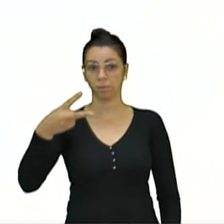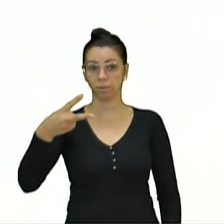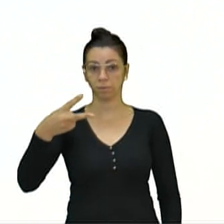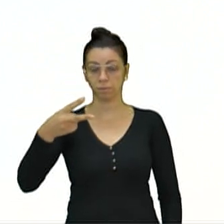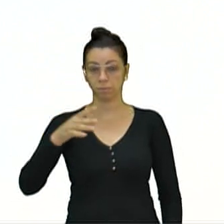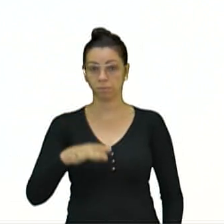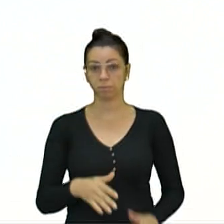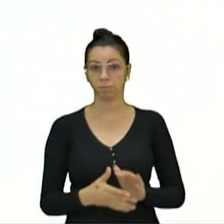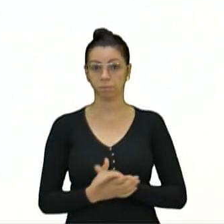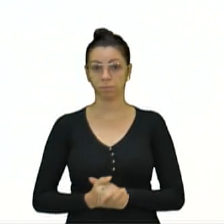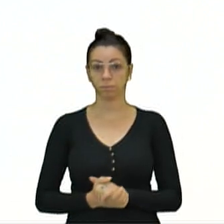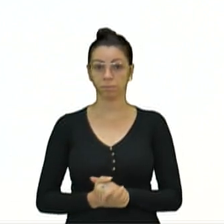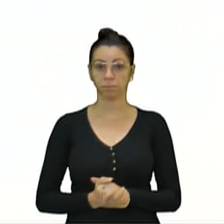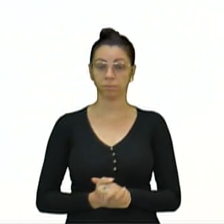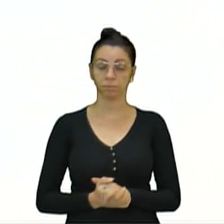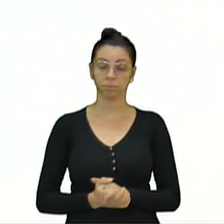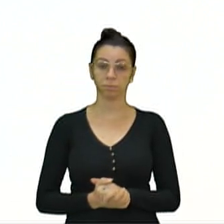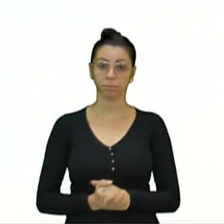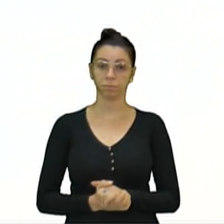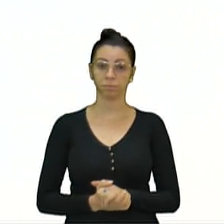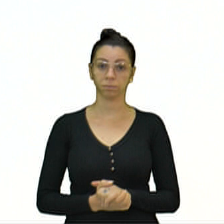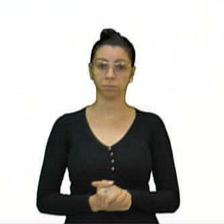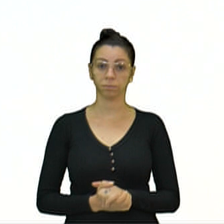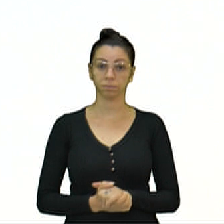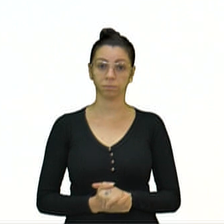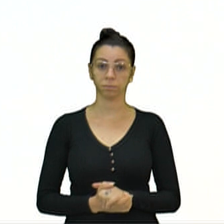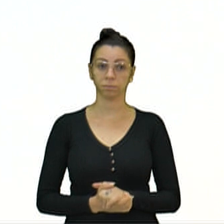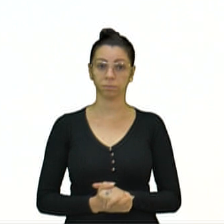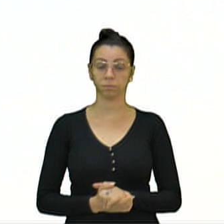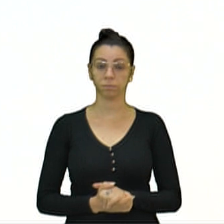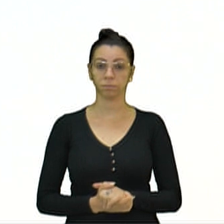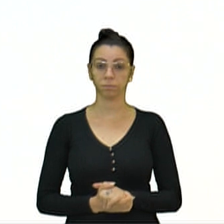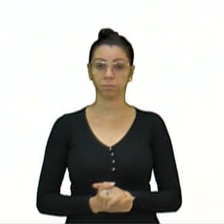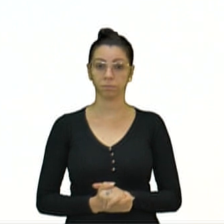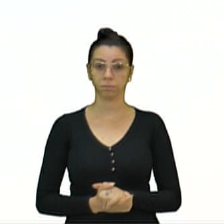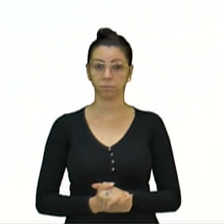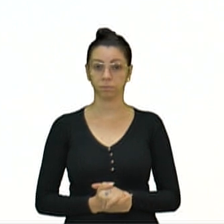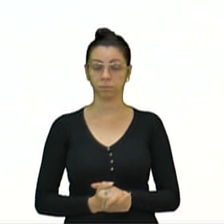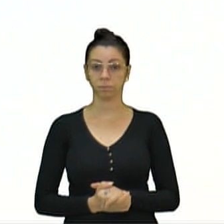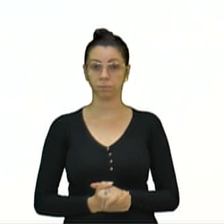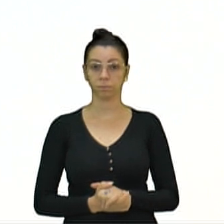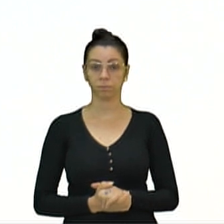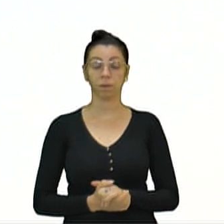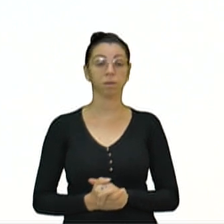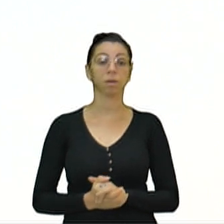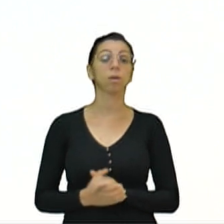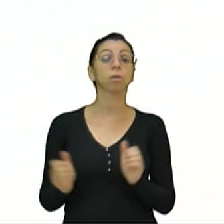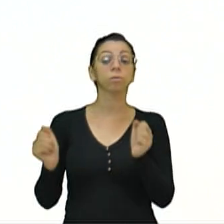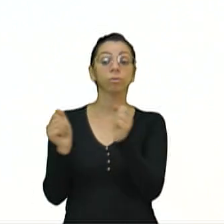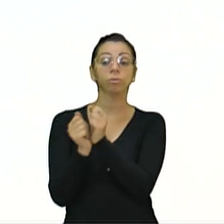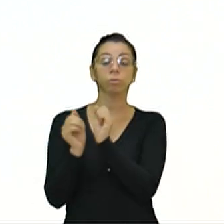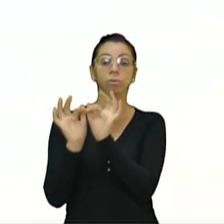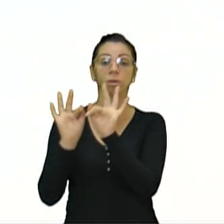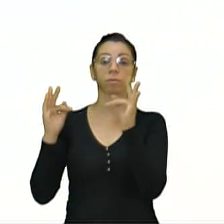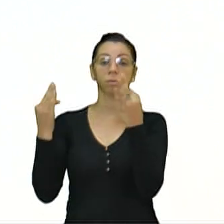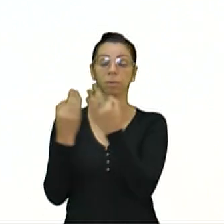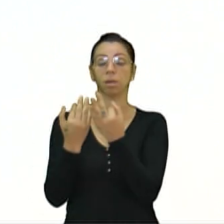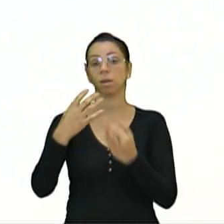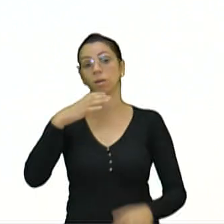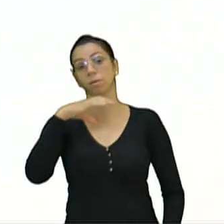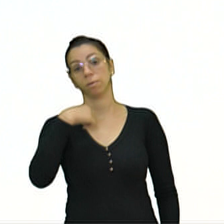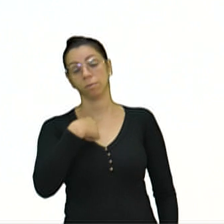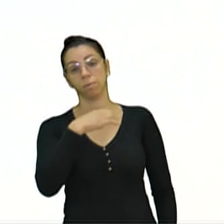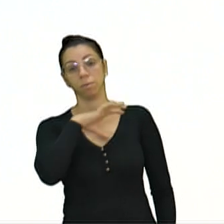Desculpe. I love to be tanana, my family on weekends. De estar com a família nos finais de semana. Que eu amo estar com a família nos